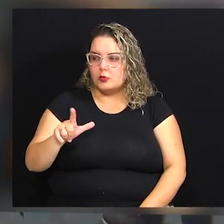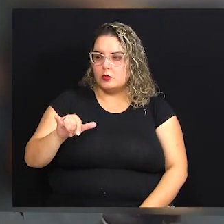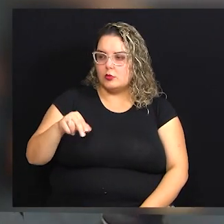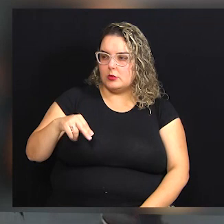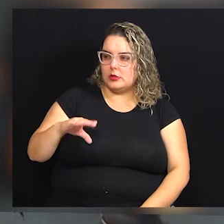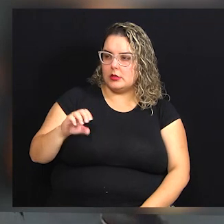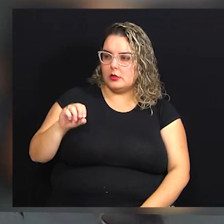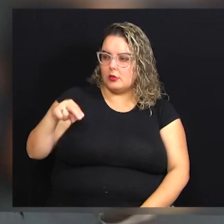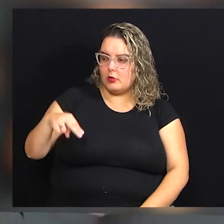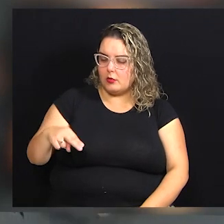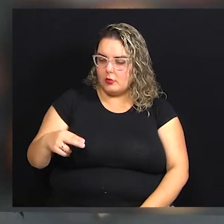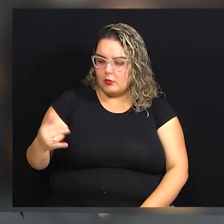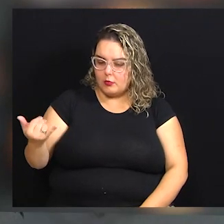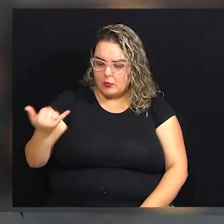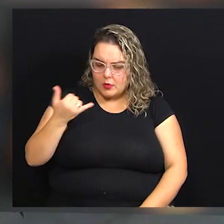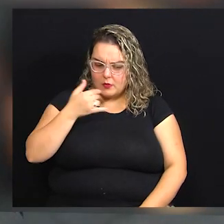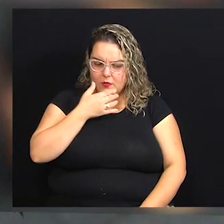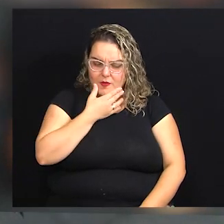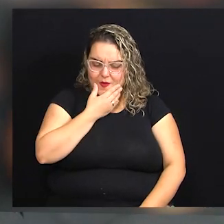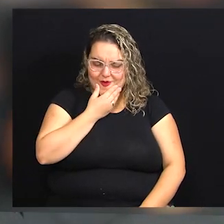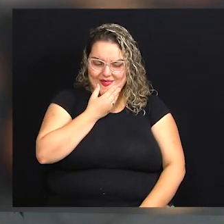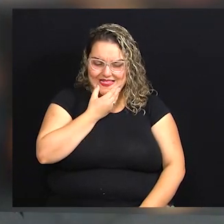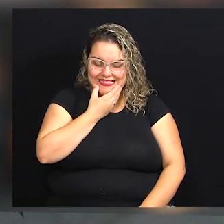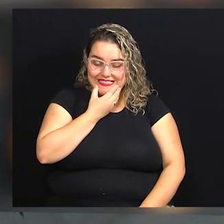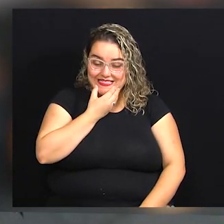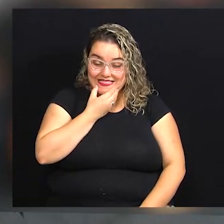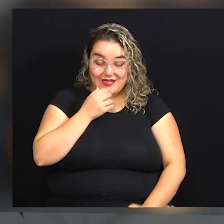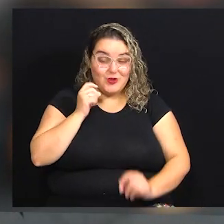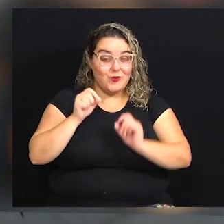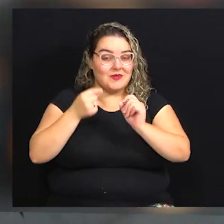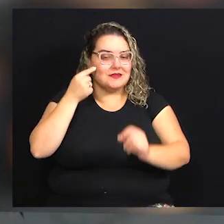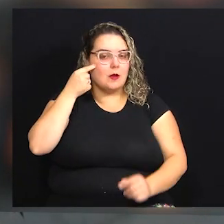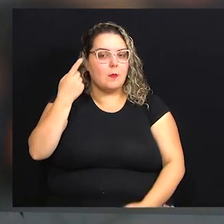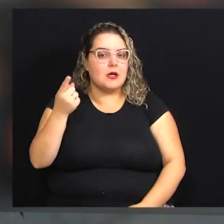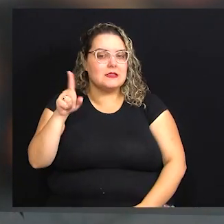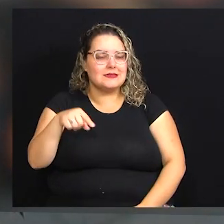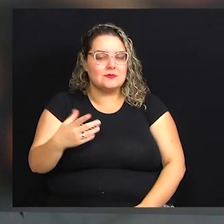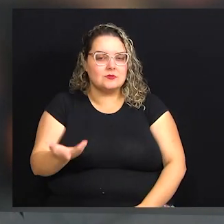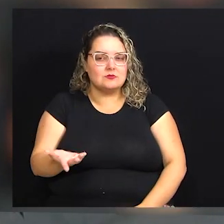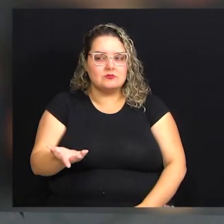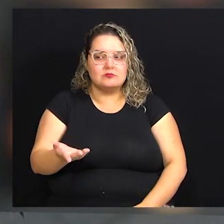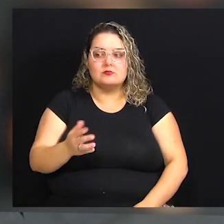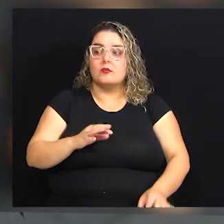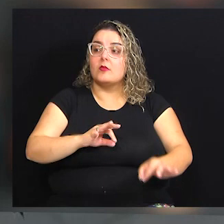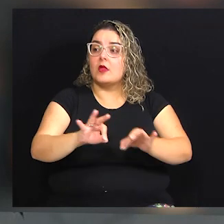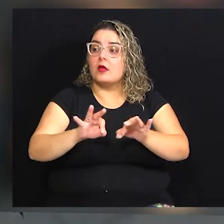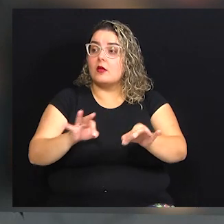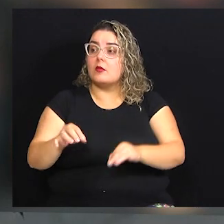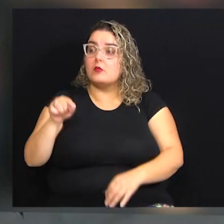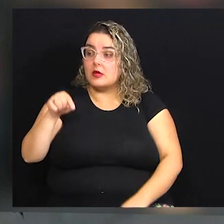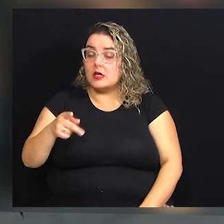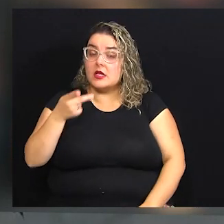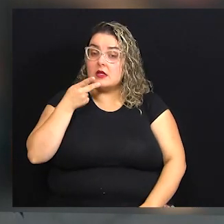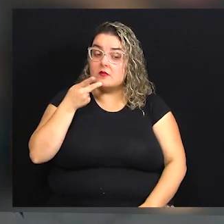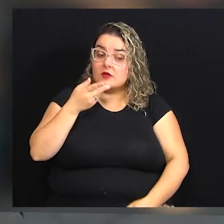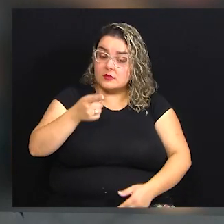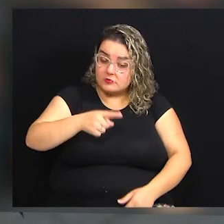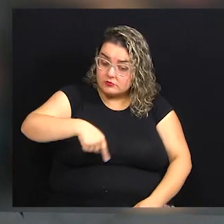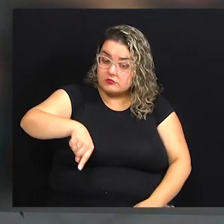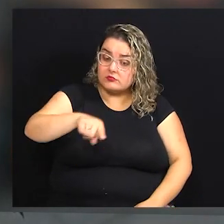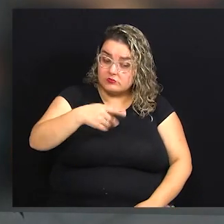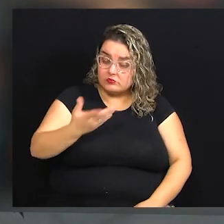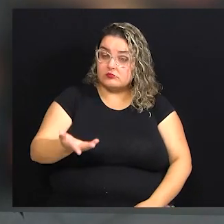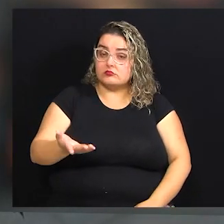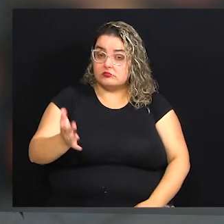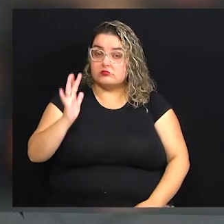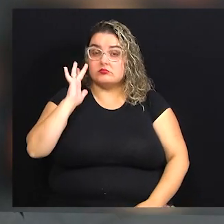me falou, eu falei, mas o que estão pensando com isso? Agora, preparando isso aqui, falando com